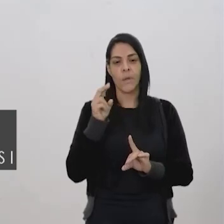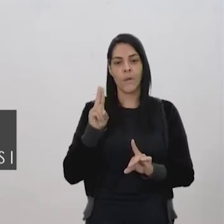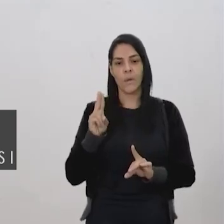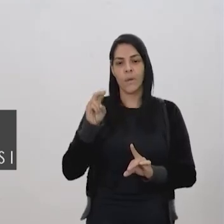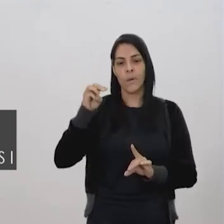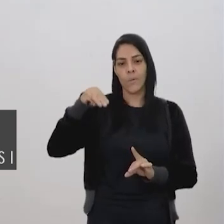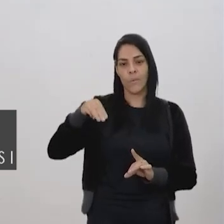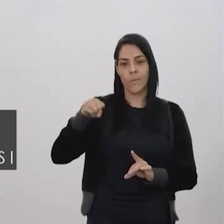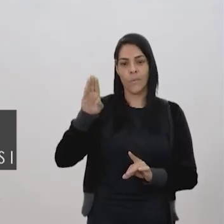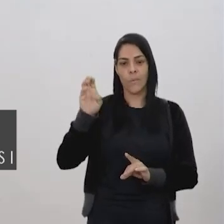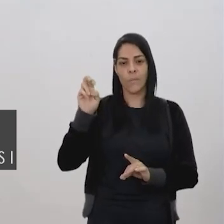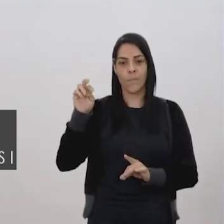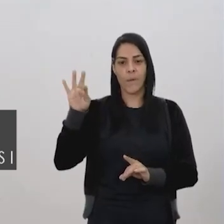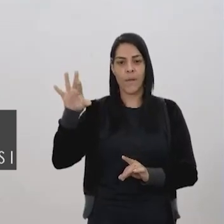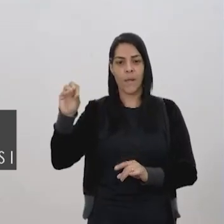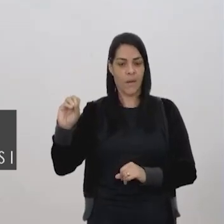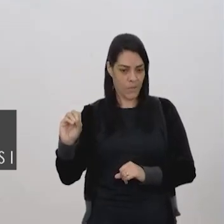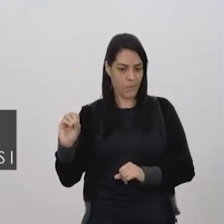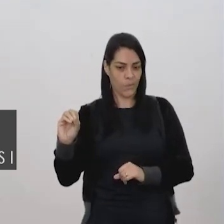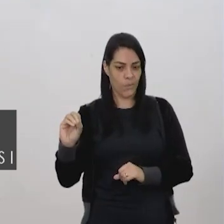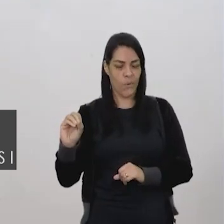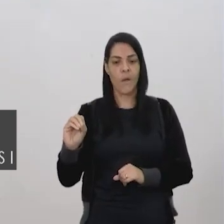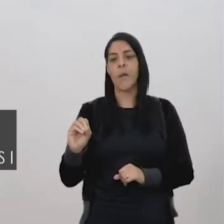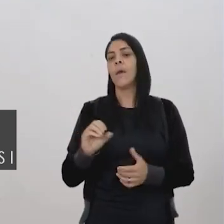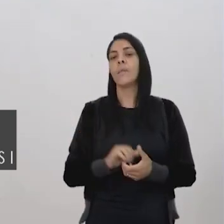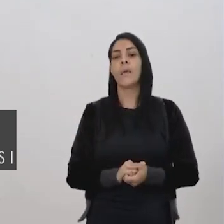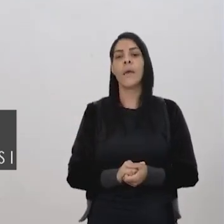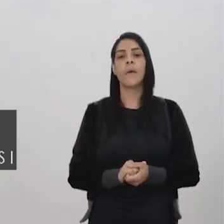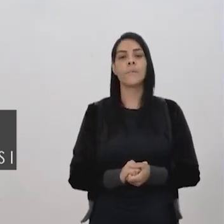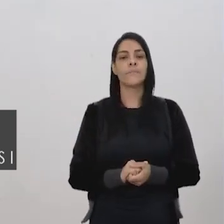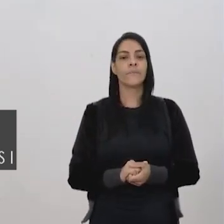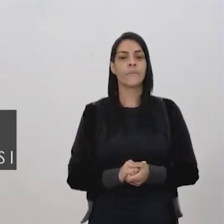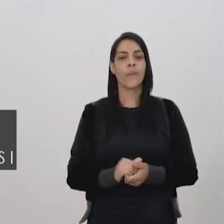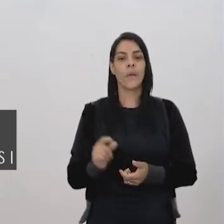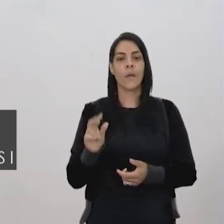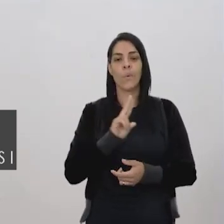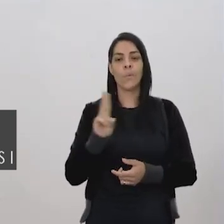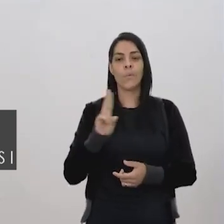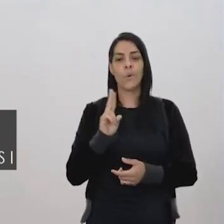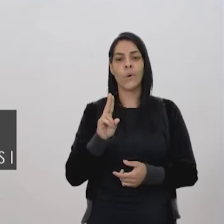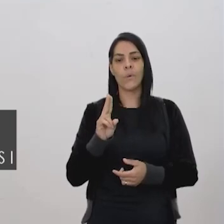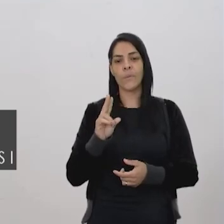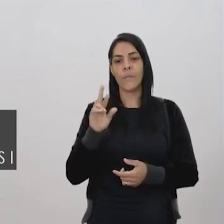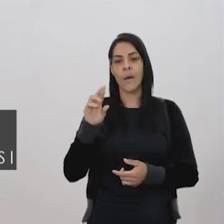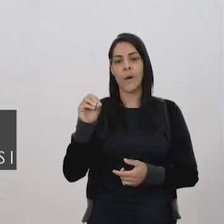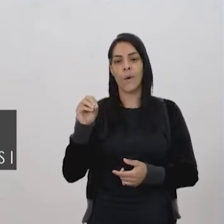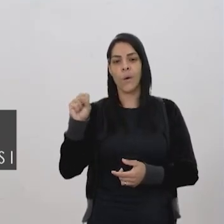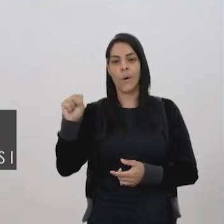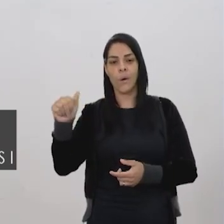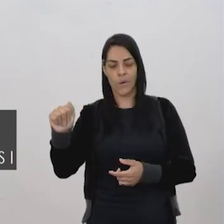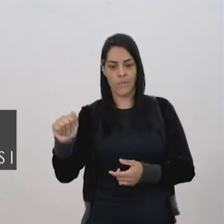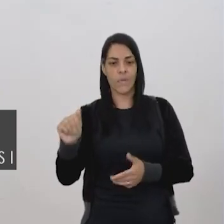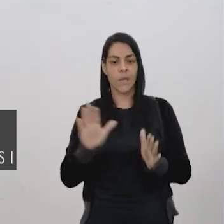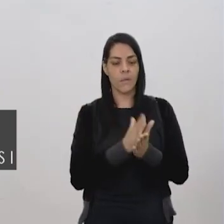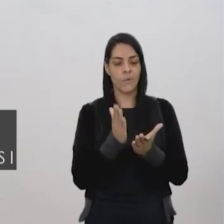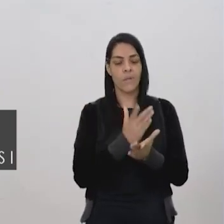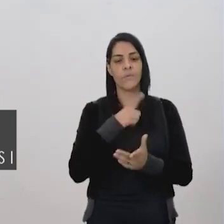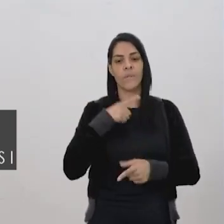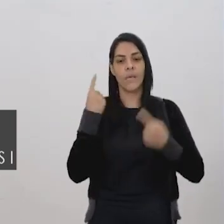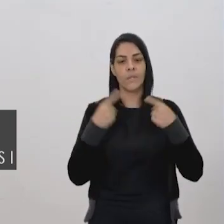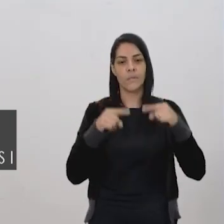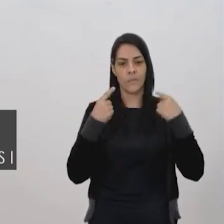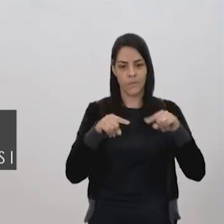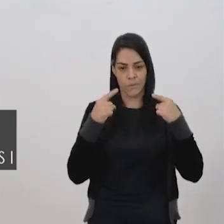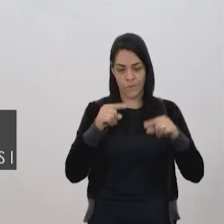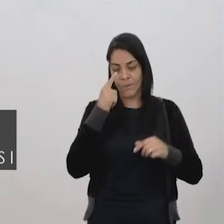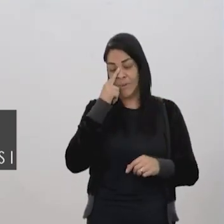Eco, um italiano, que chama O Nome da Rosa. E nesse livro você tem discussões entre os monges, embora